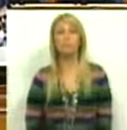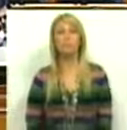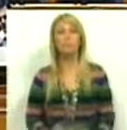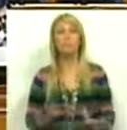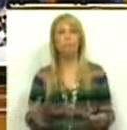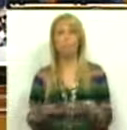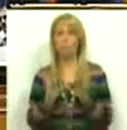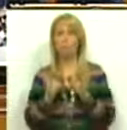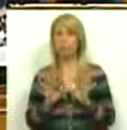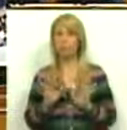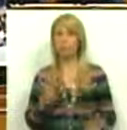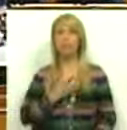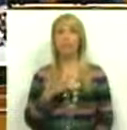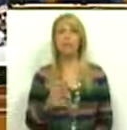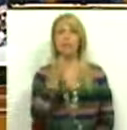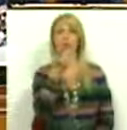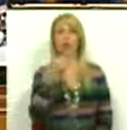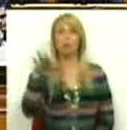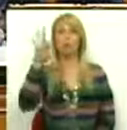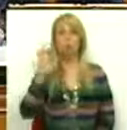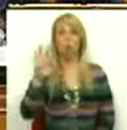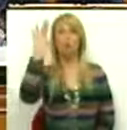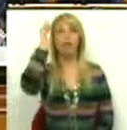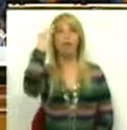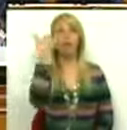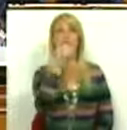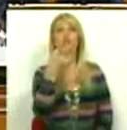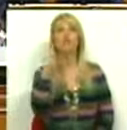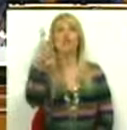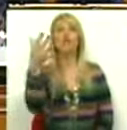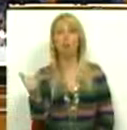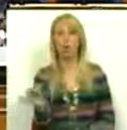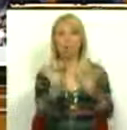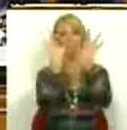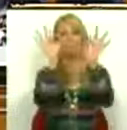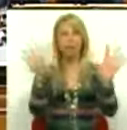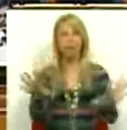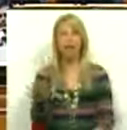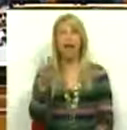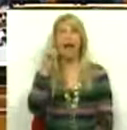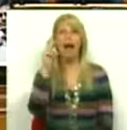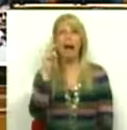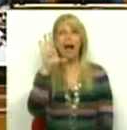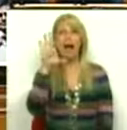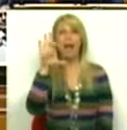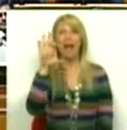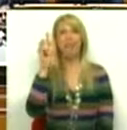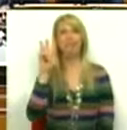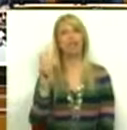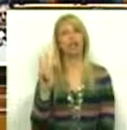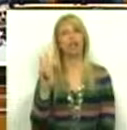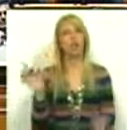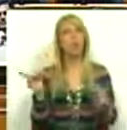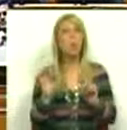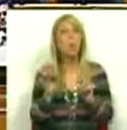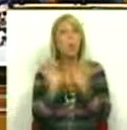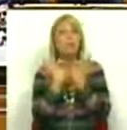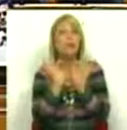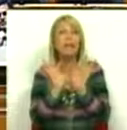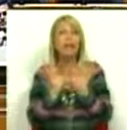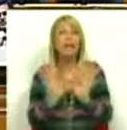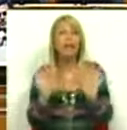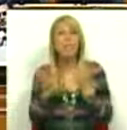Traço comum de dezembro de 2008 e fevereiro de 2012. AH3. Não a mesma estirpe, mas precisamente